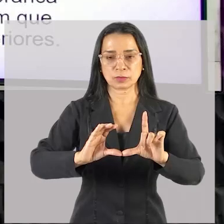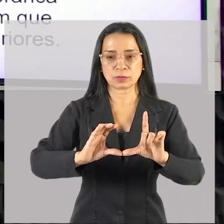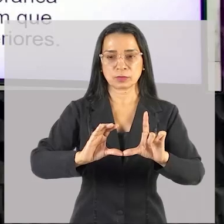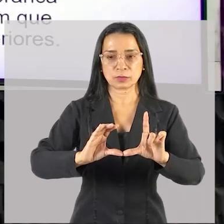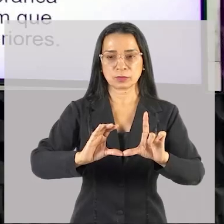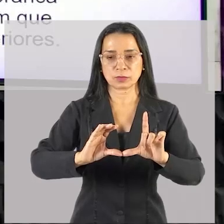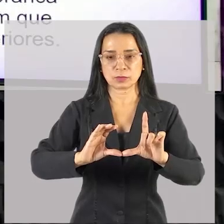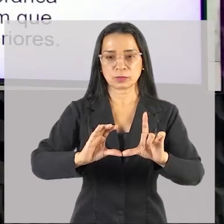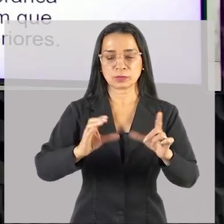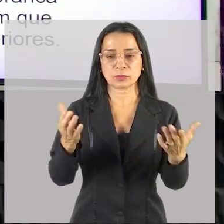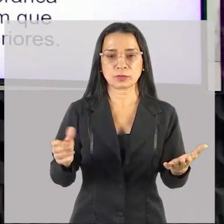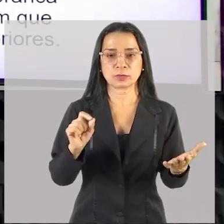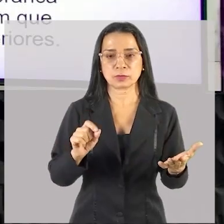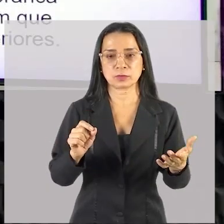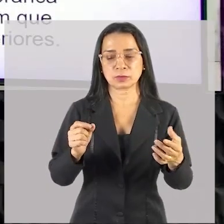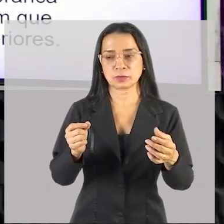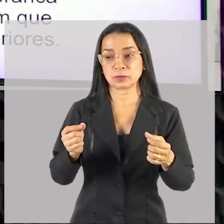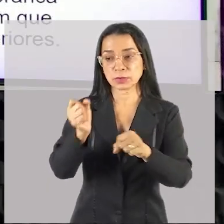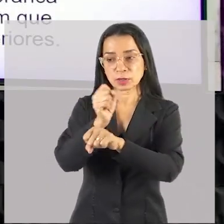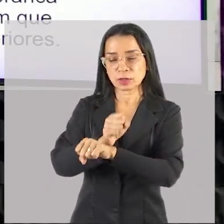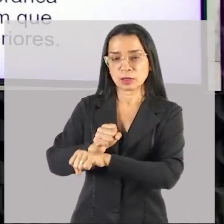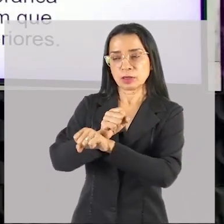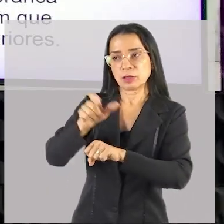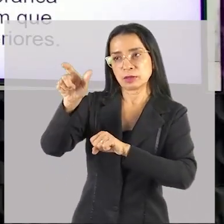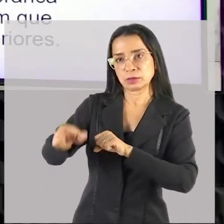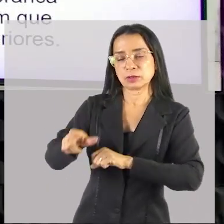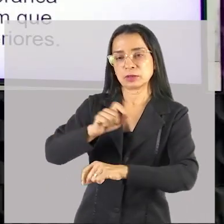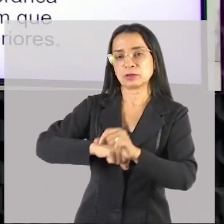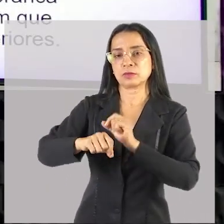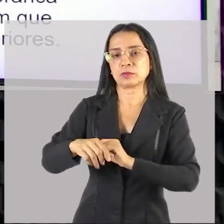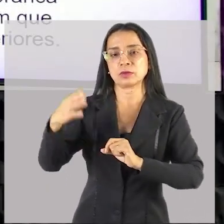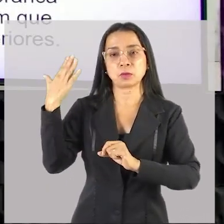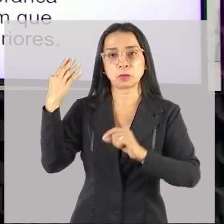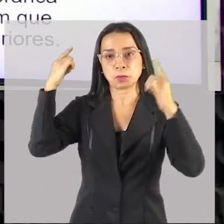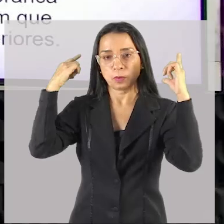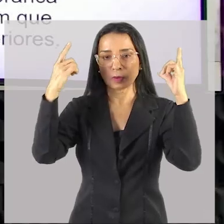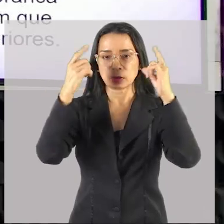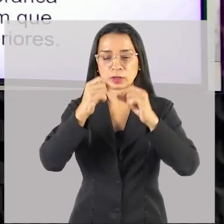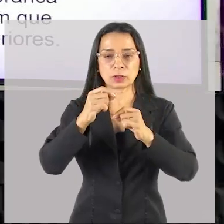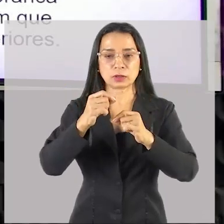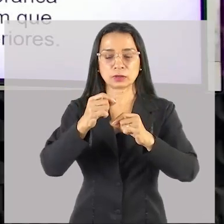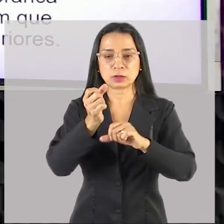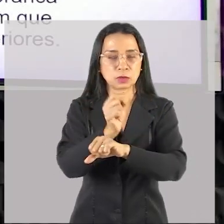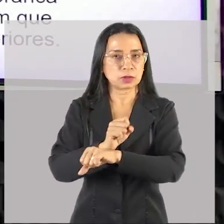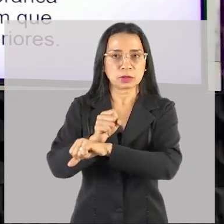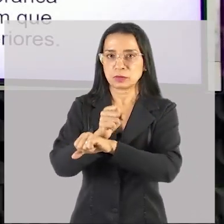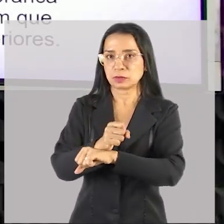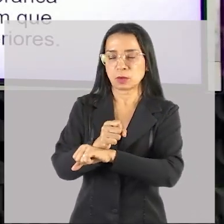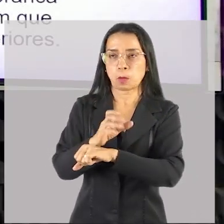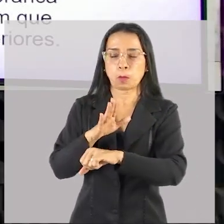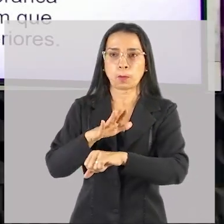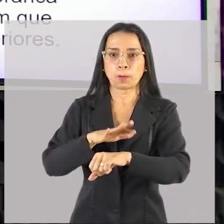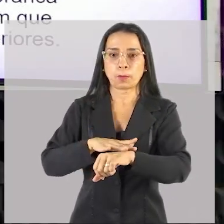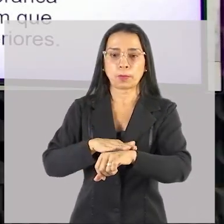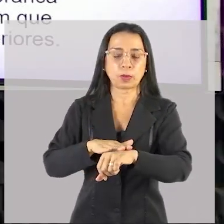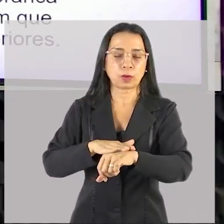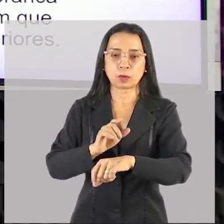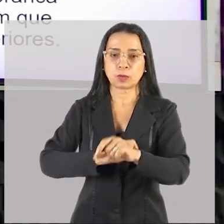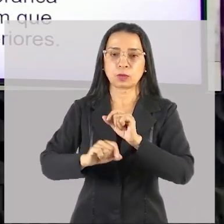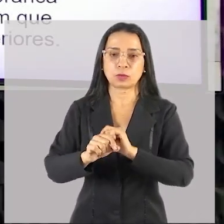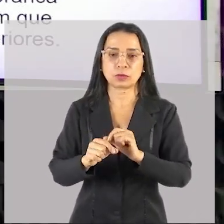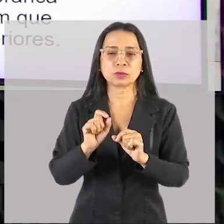né? Quer dizer, a questão se trata do Platão, do Aristóteles e não sobre o Platão, beleza? Letra